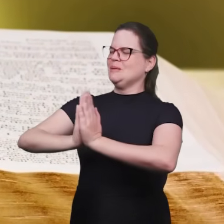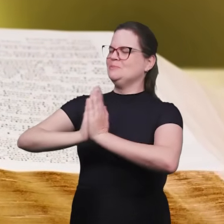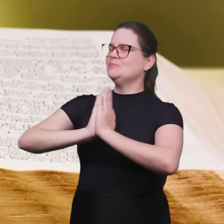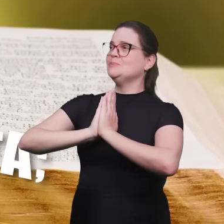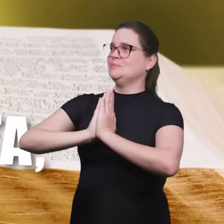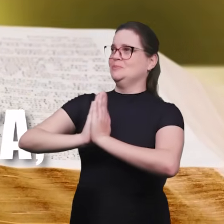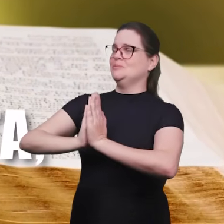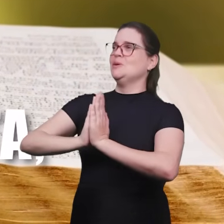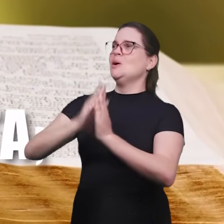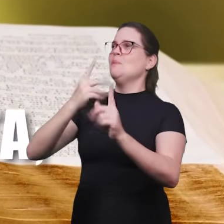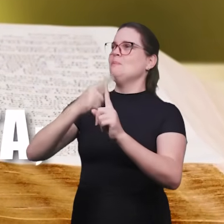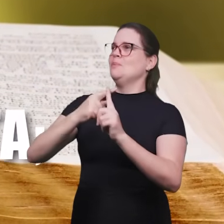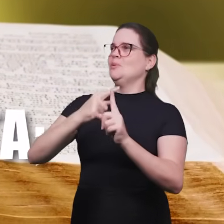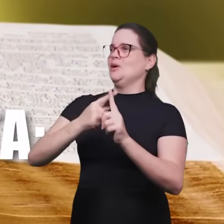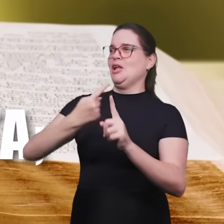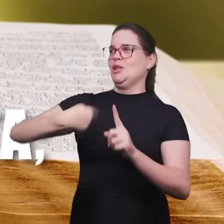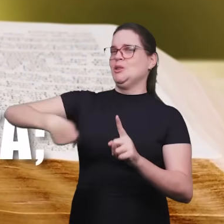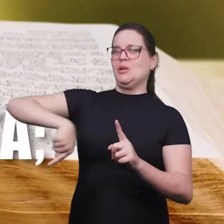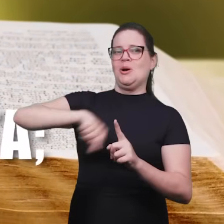ensino,